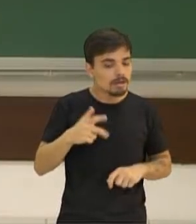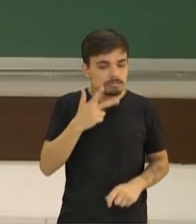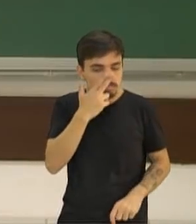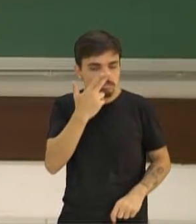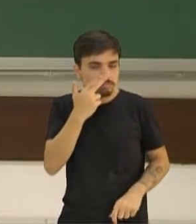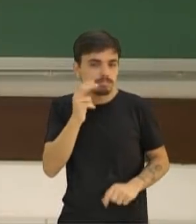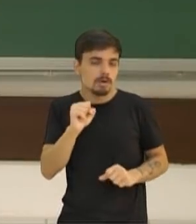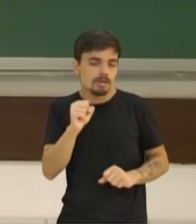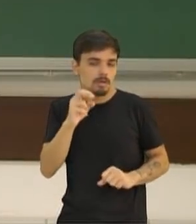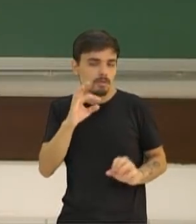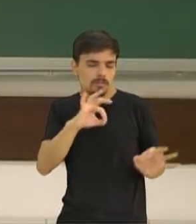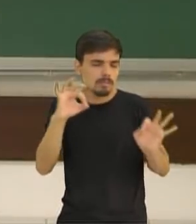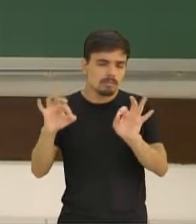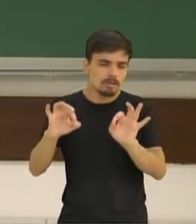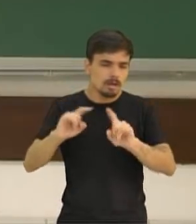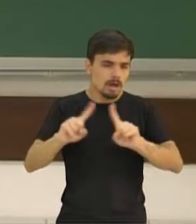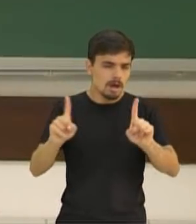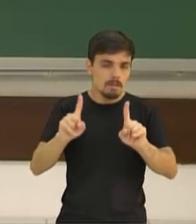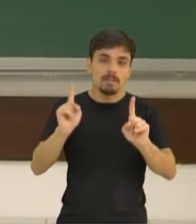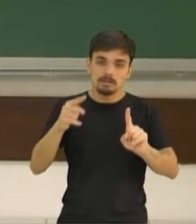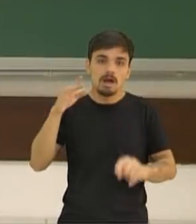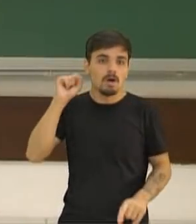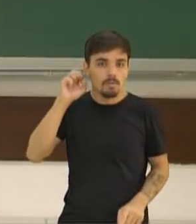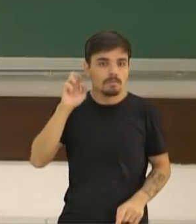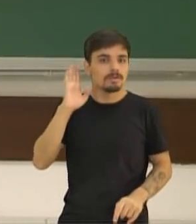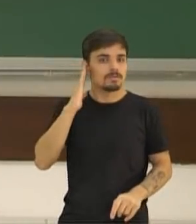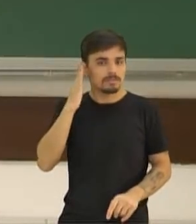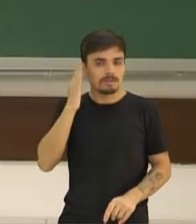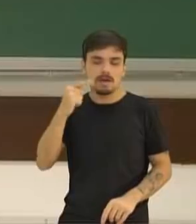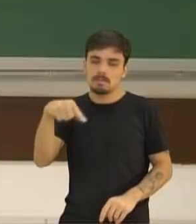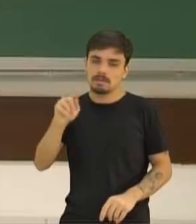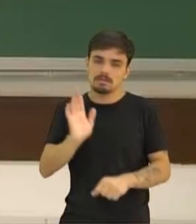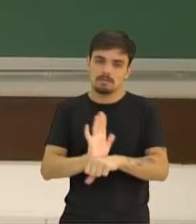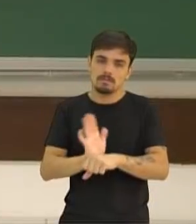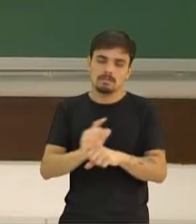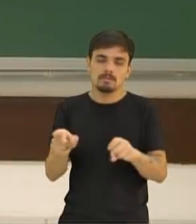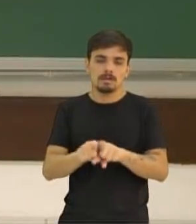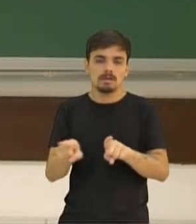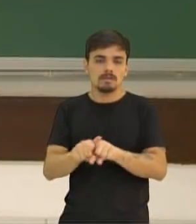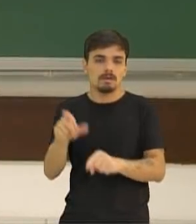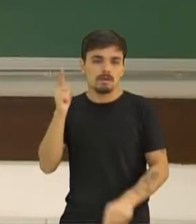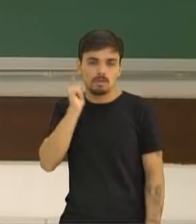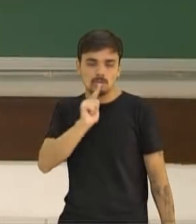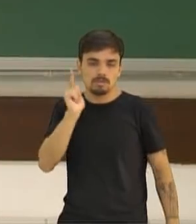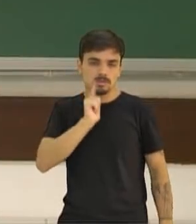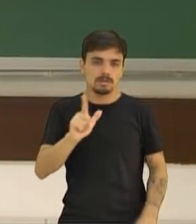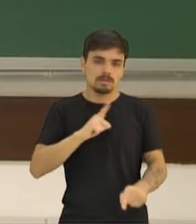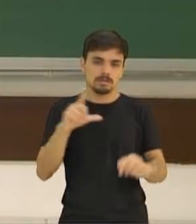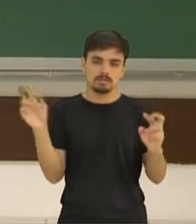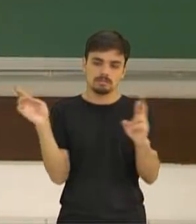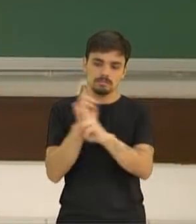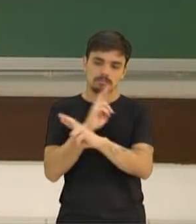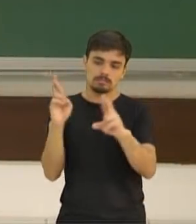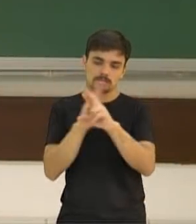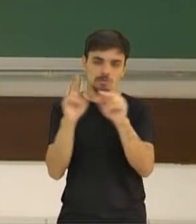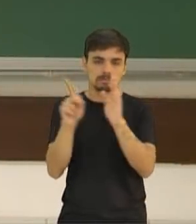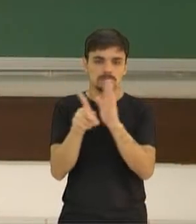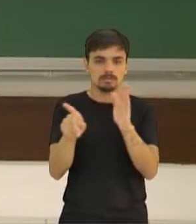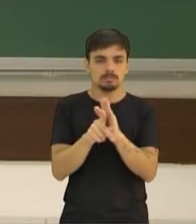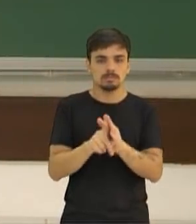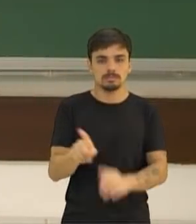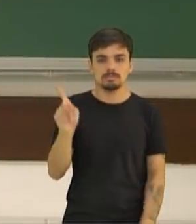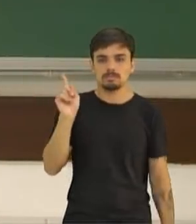pode não ter assistido, mas possivelmente já ouviu falar desse filme e vai conseguir fazer essa relação com